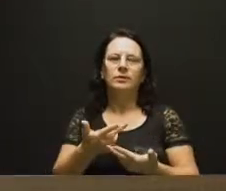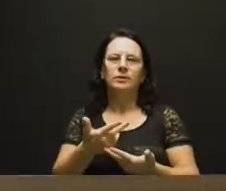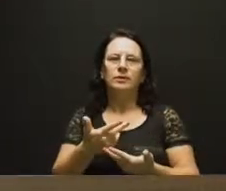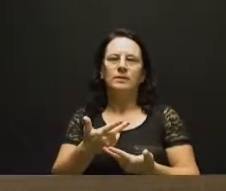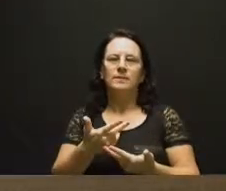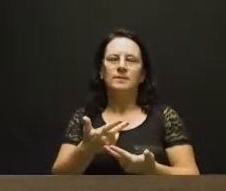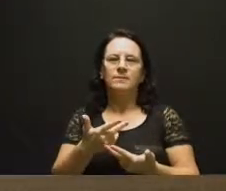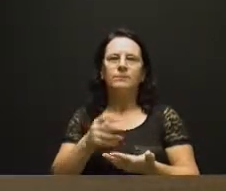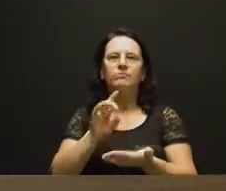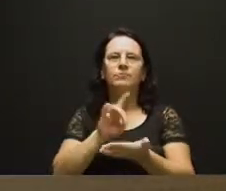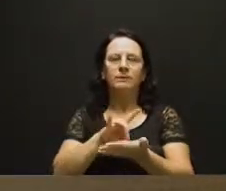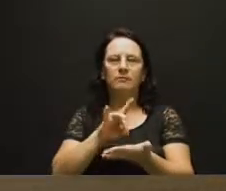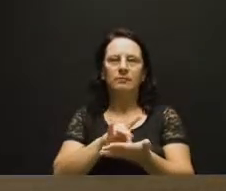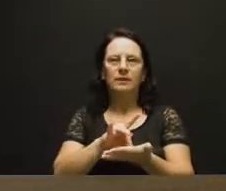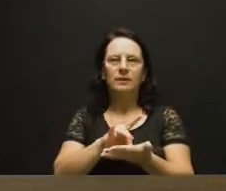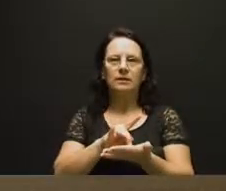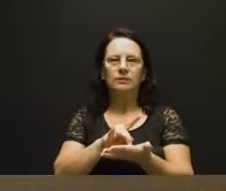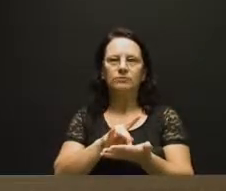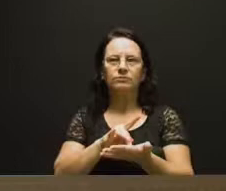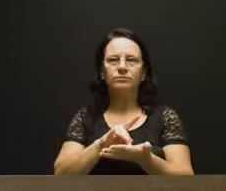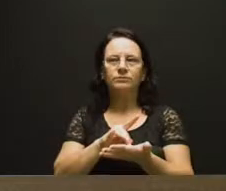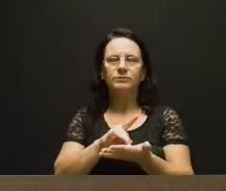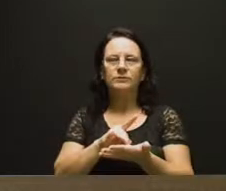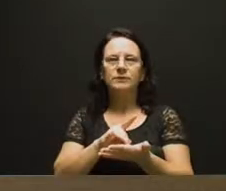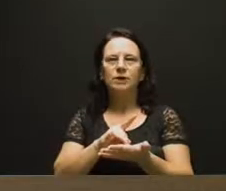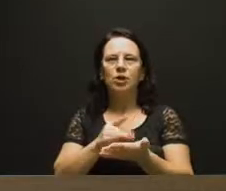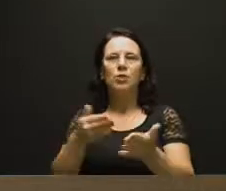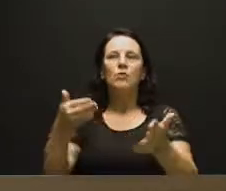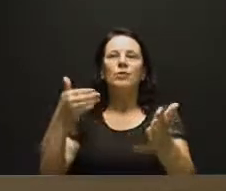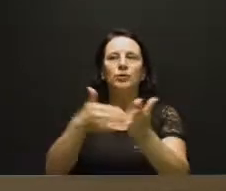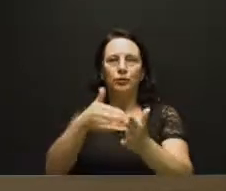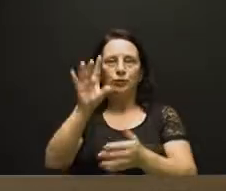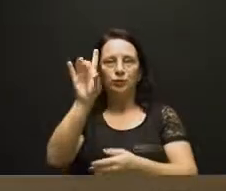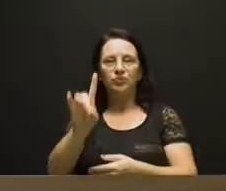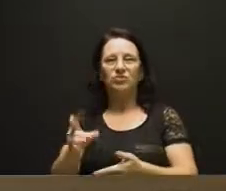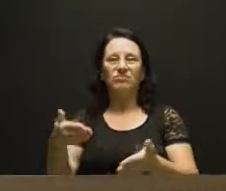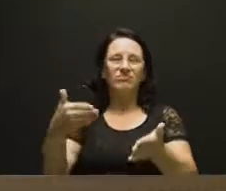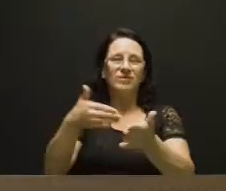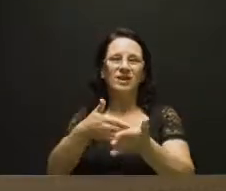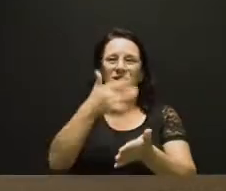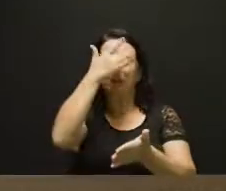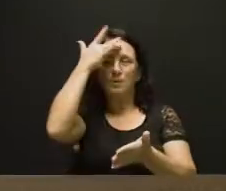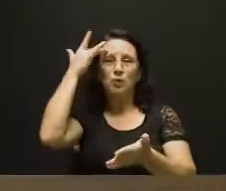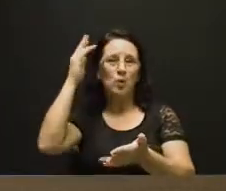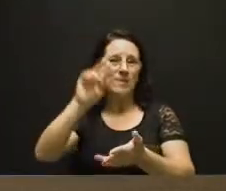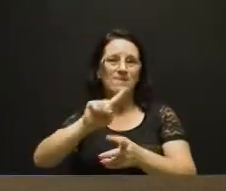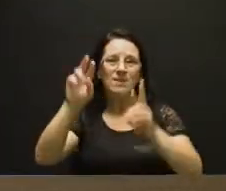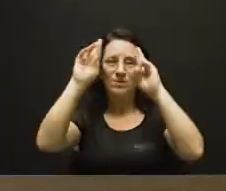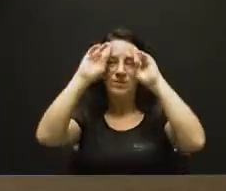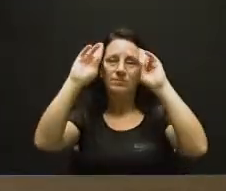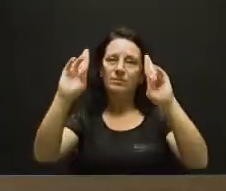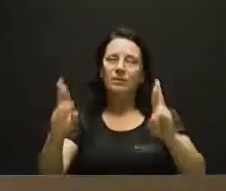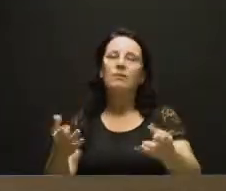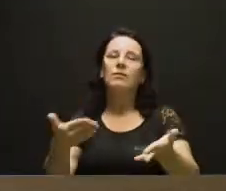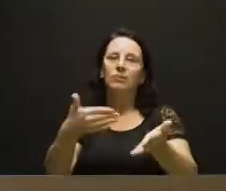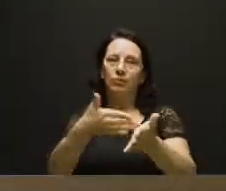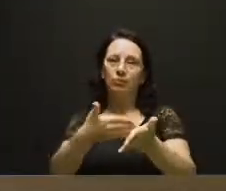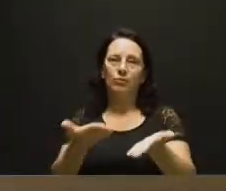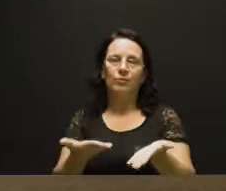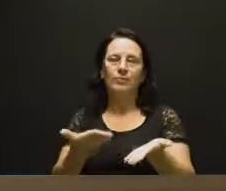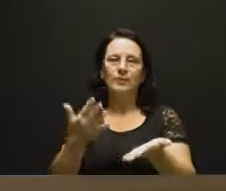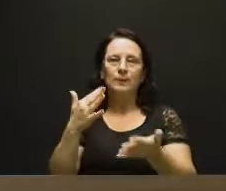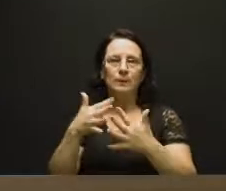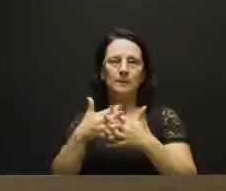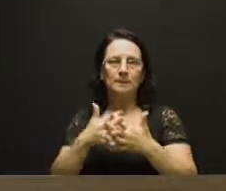realmente foi uma violação de direito assim é muito bárbara em relação a isso pode